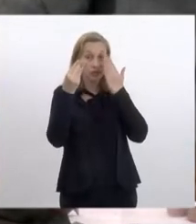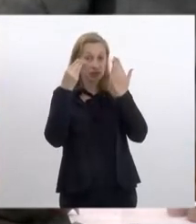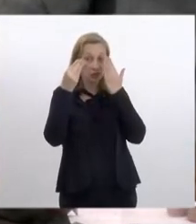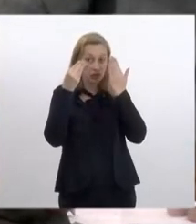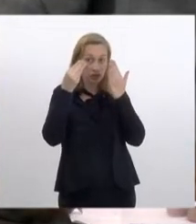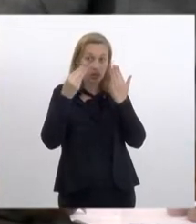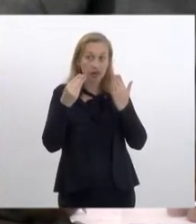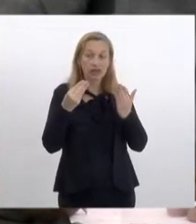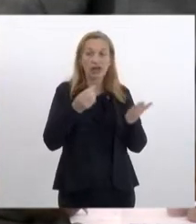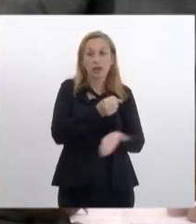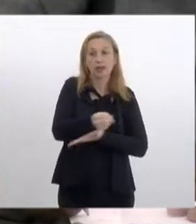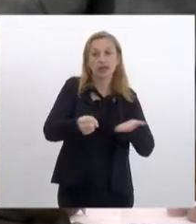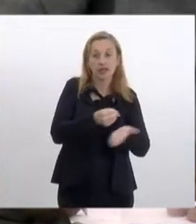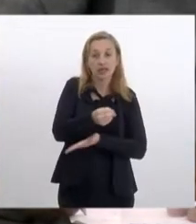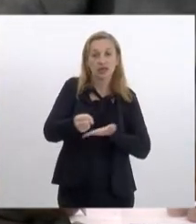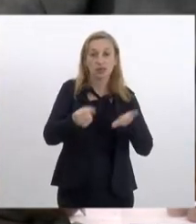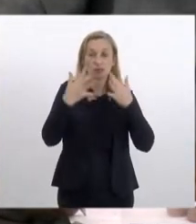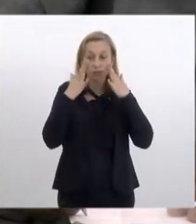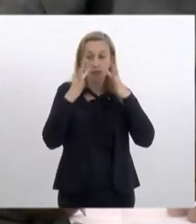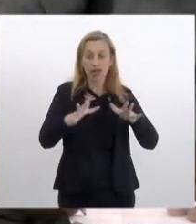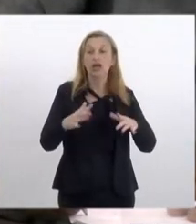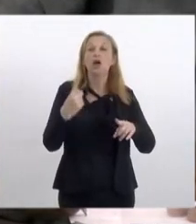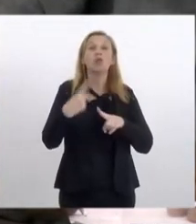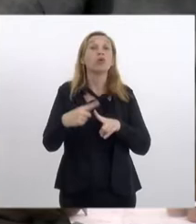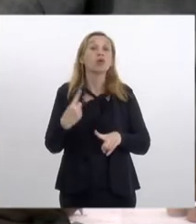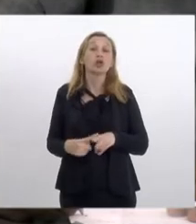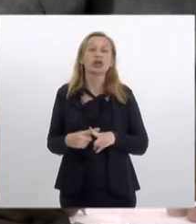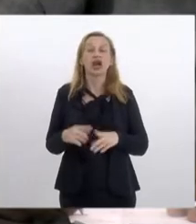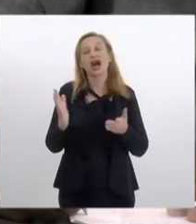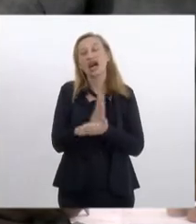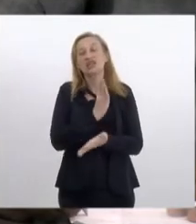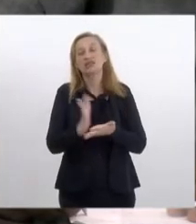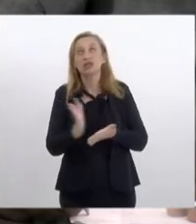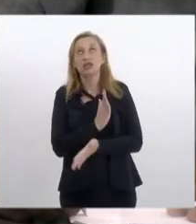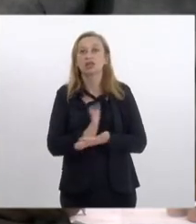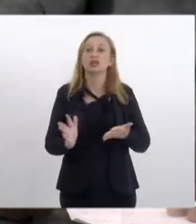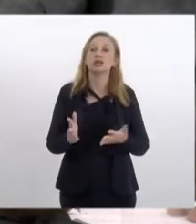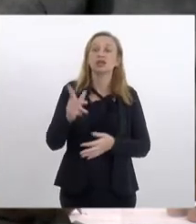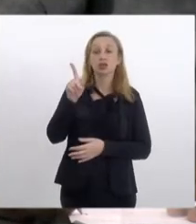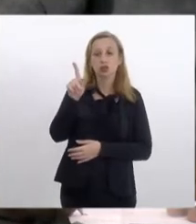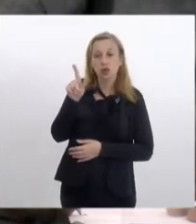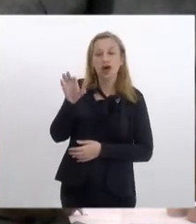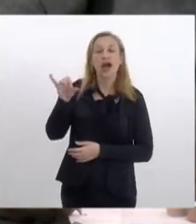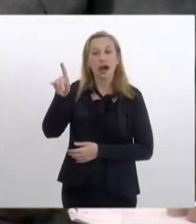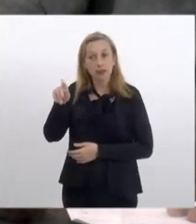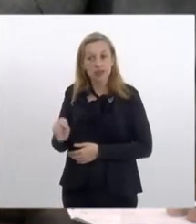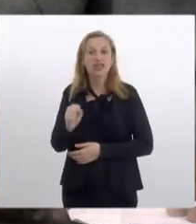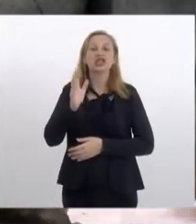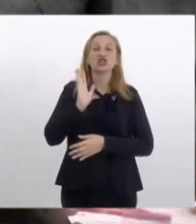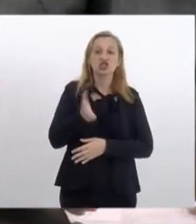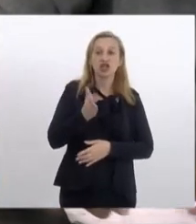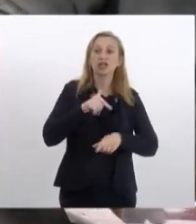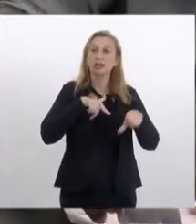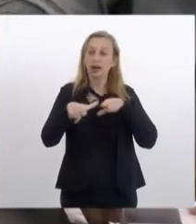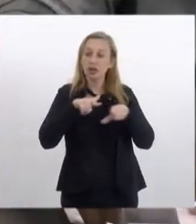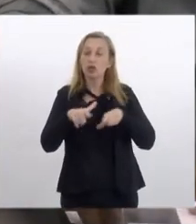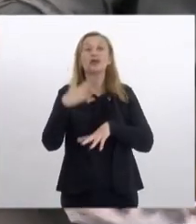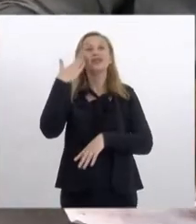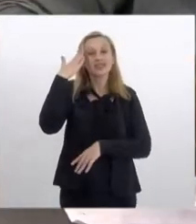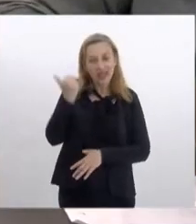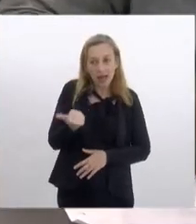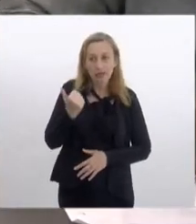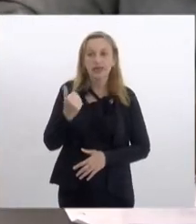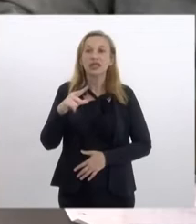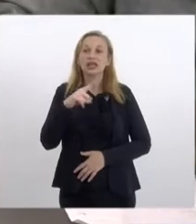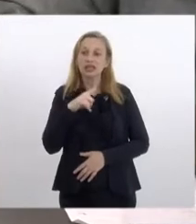atenção básica. Porque, é, às vezes, a gente, quem é do CAPS, quem já atuou em CAPS, né, sabe